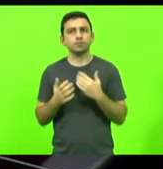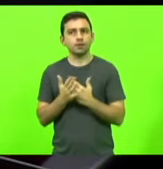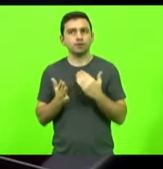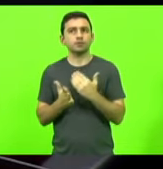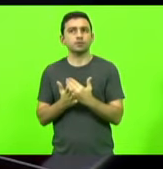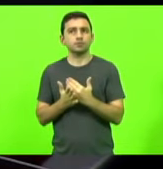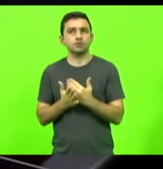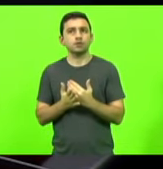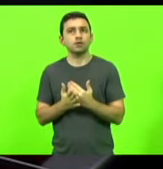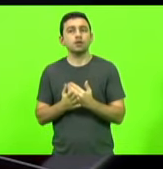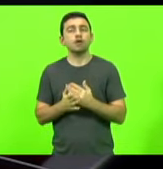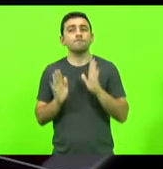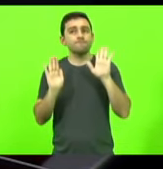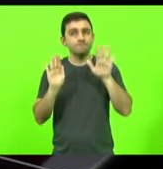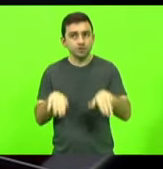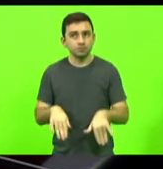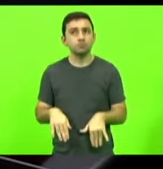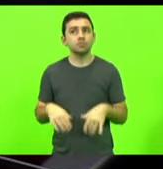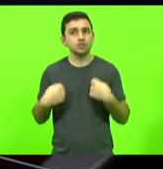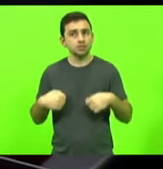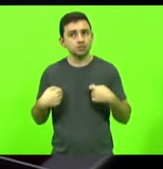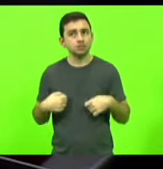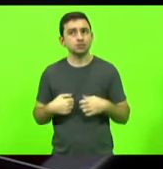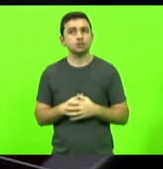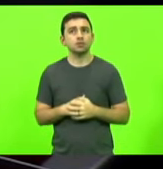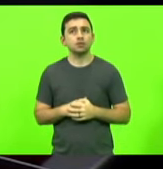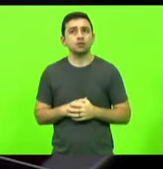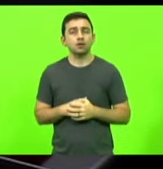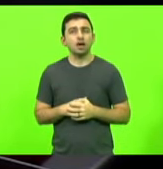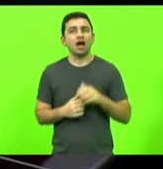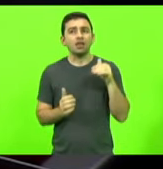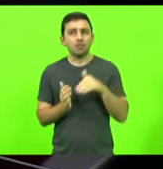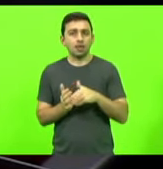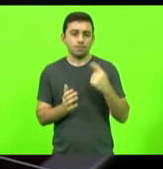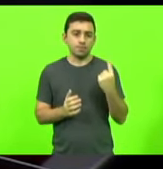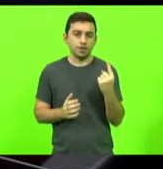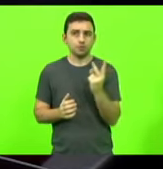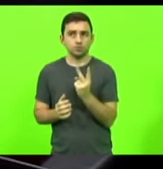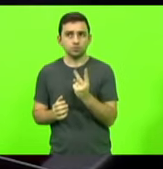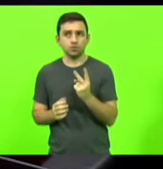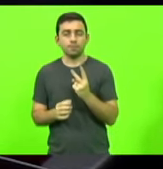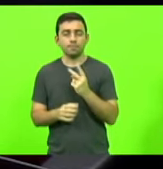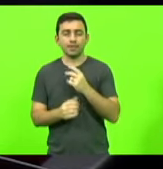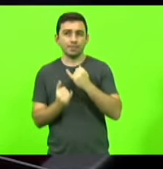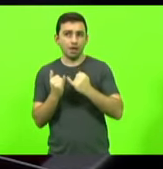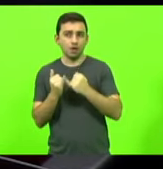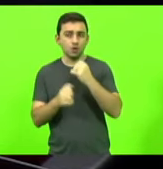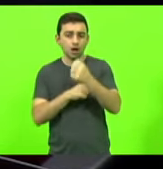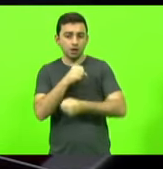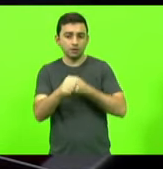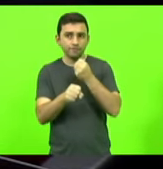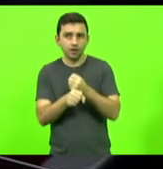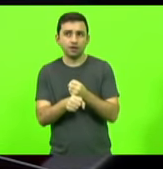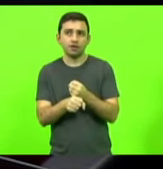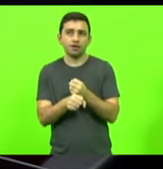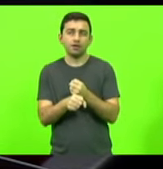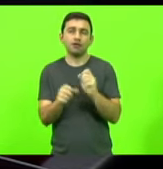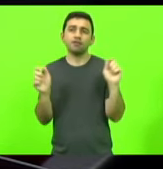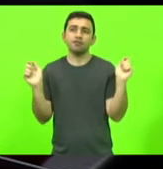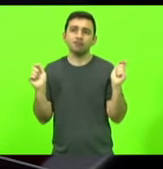obra finalize, pelo menos até o lote 1 e o 2, até metade do ano que vem, e que a gente consiga